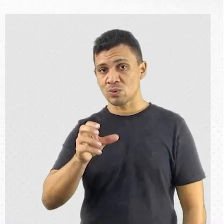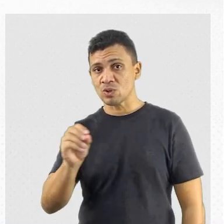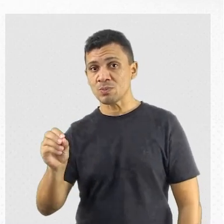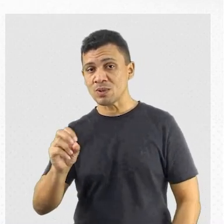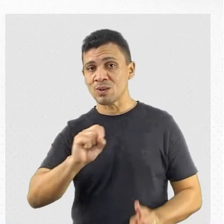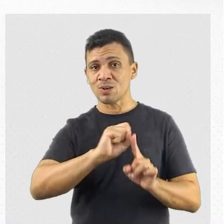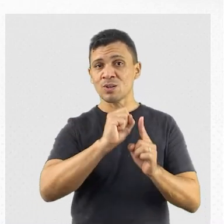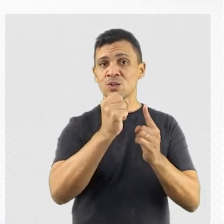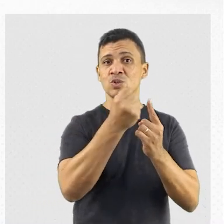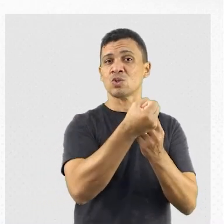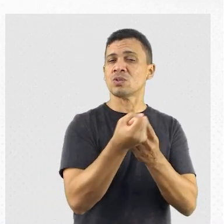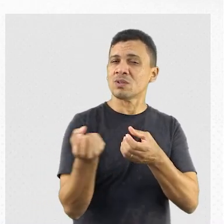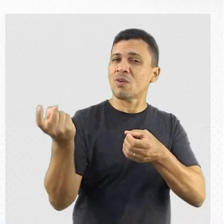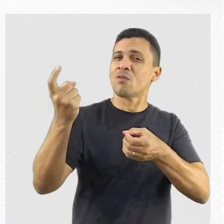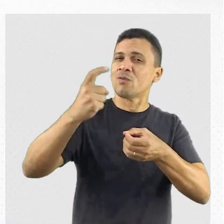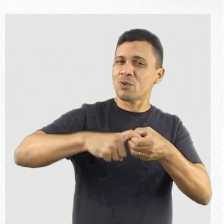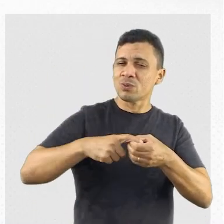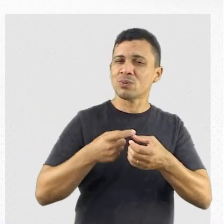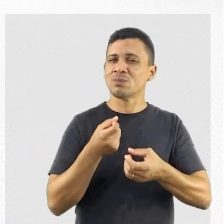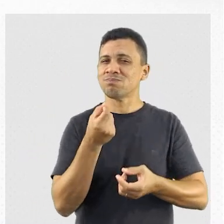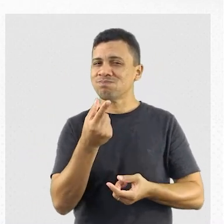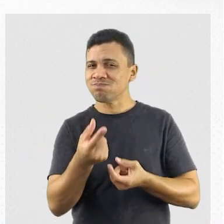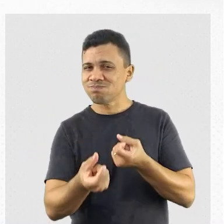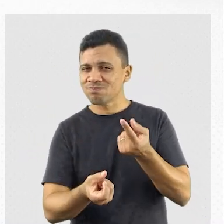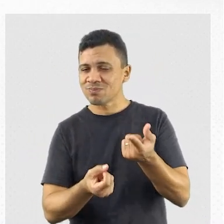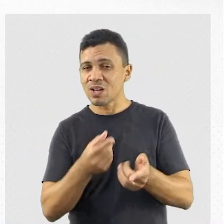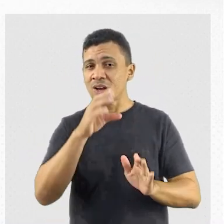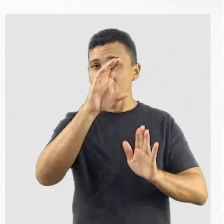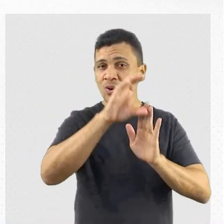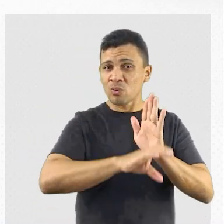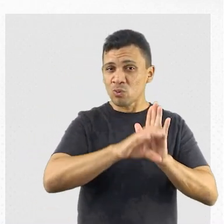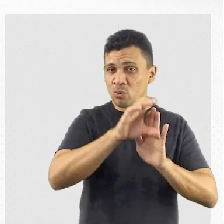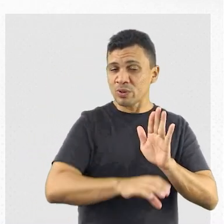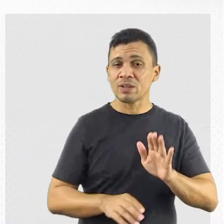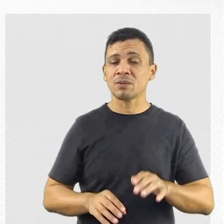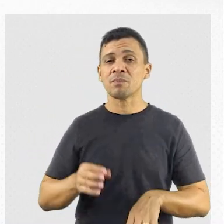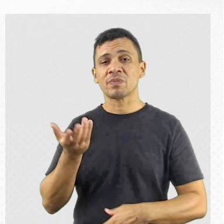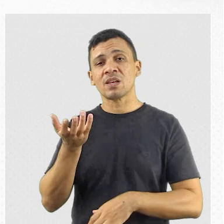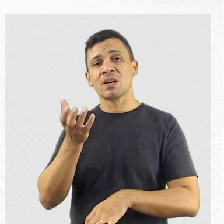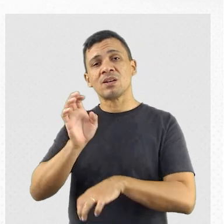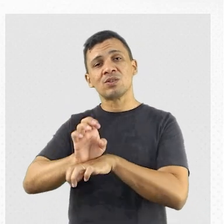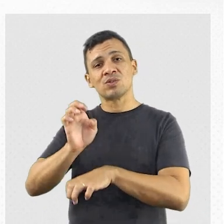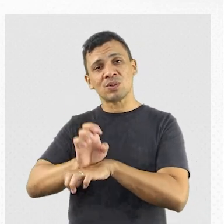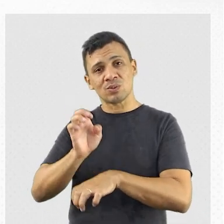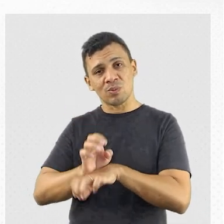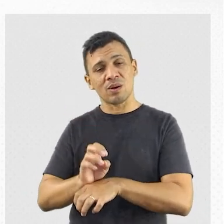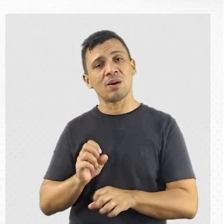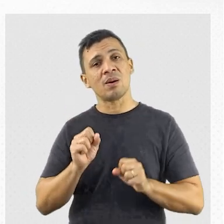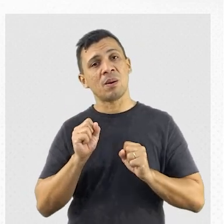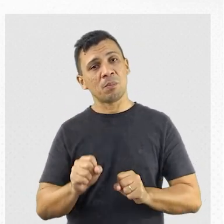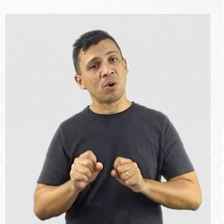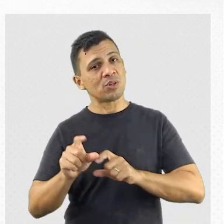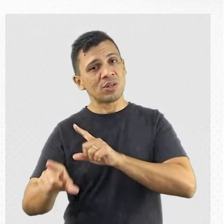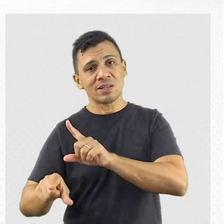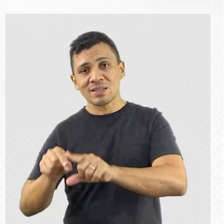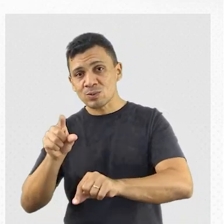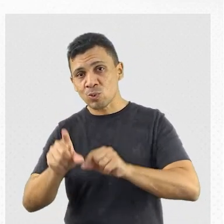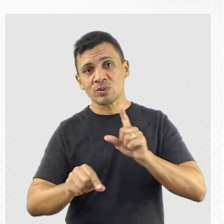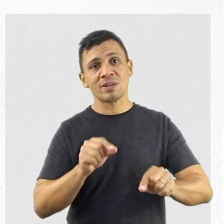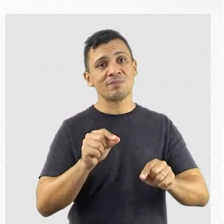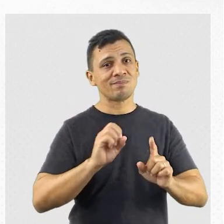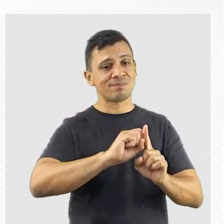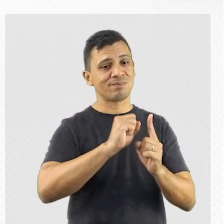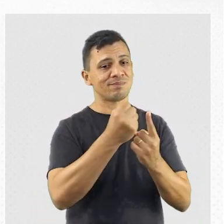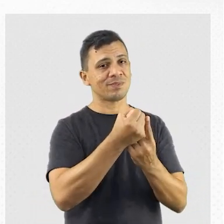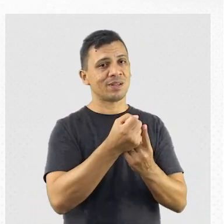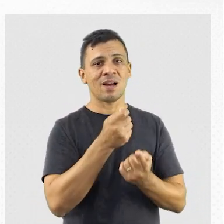de possibilidade de mudança que o Marx está falando. Ou seja, essa relação entre indivíduo e sociedade, ela, por um lado,